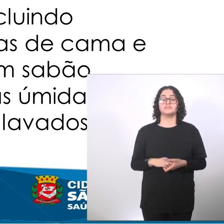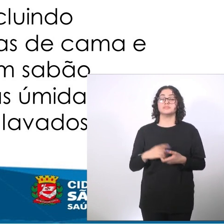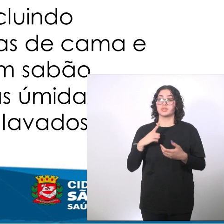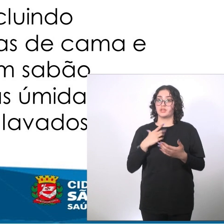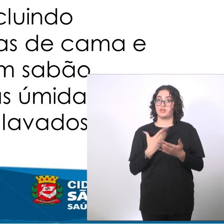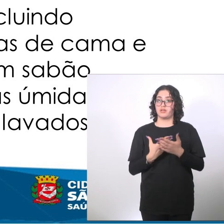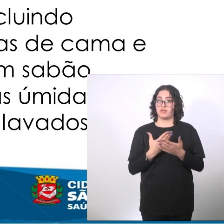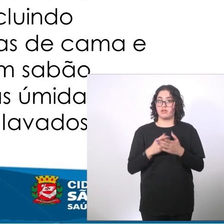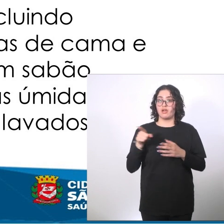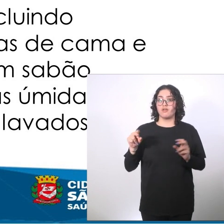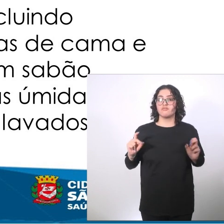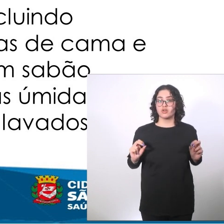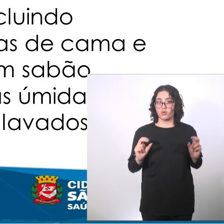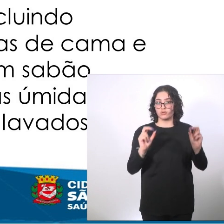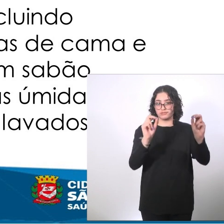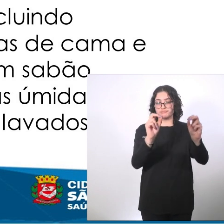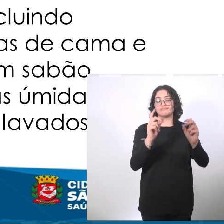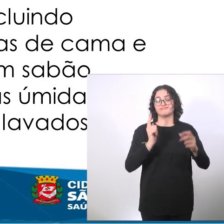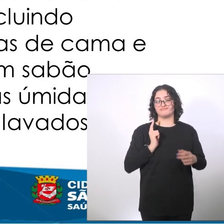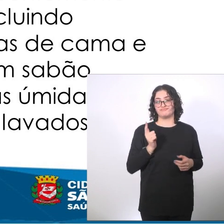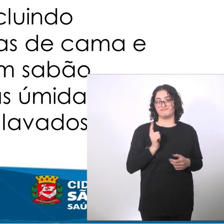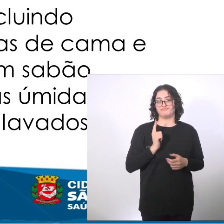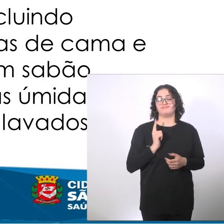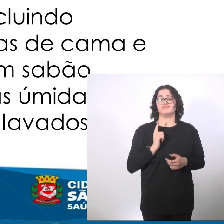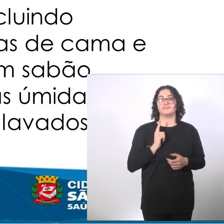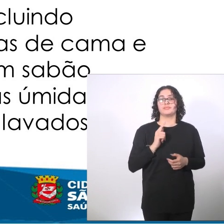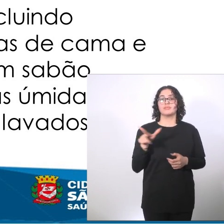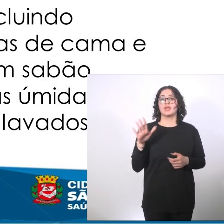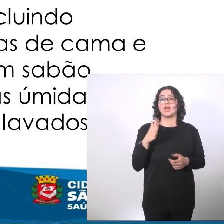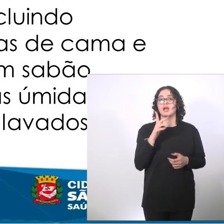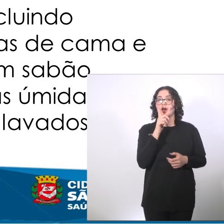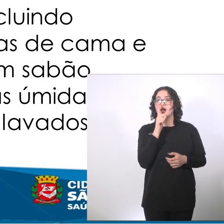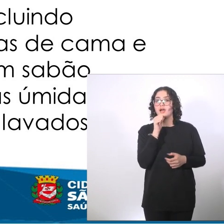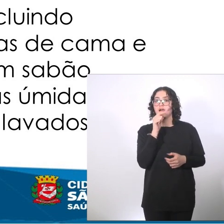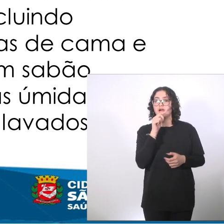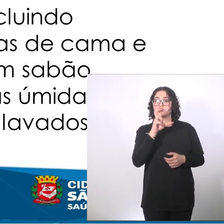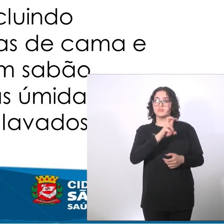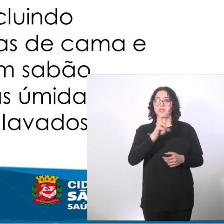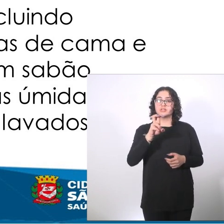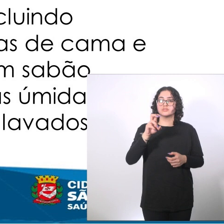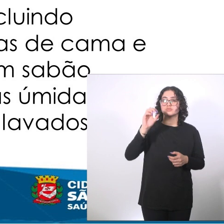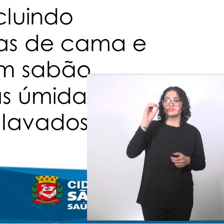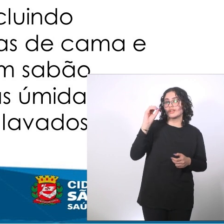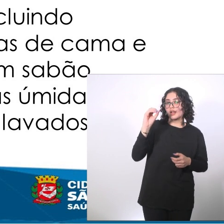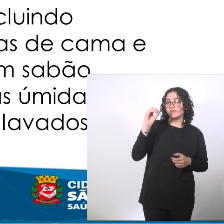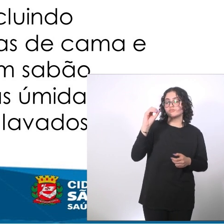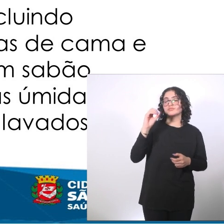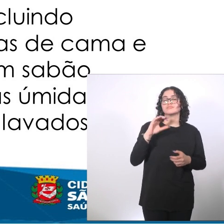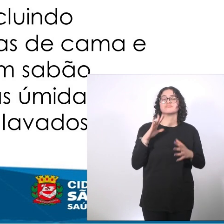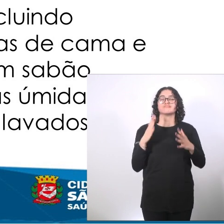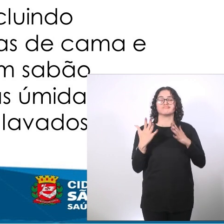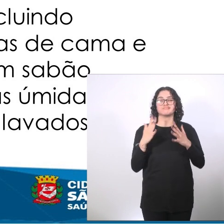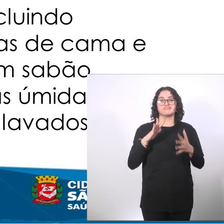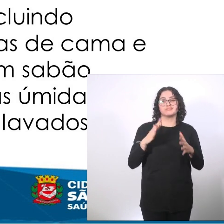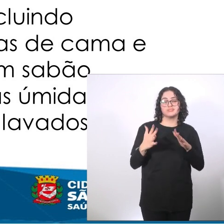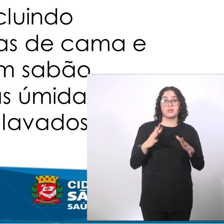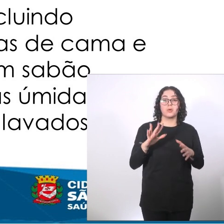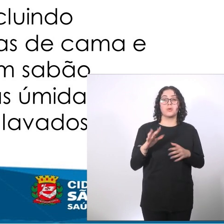de virologia, que a gente tem lido que água em torno de 55 graus,